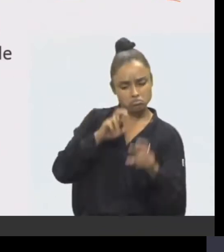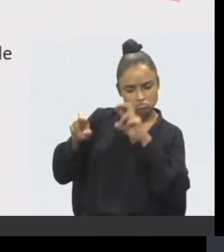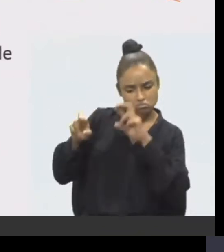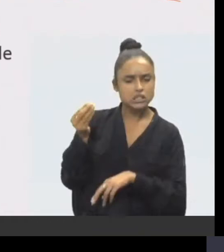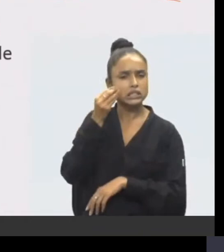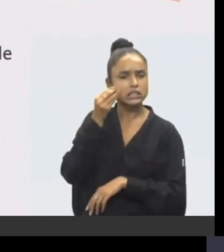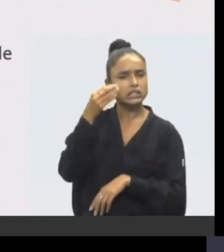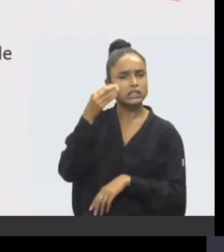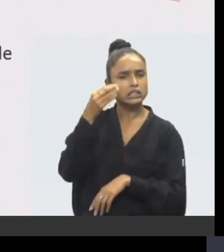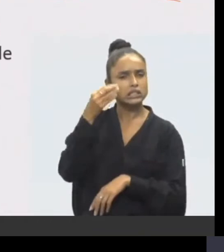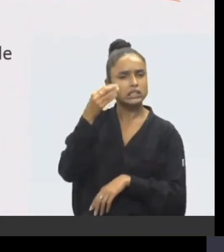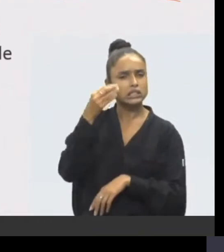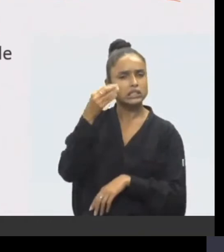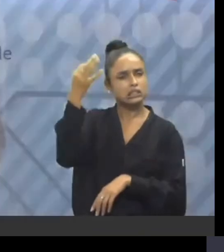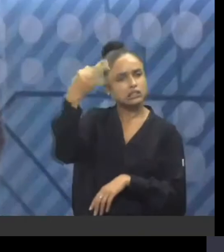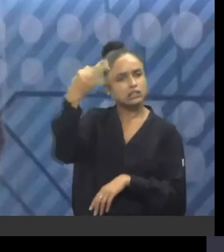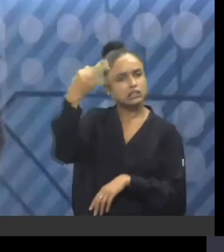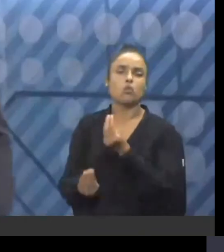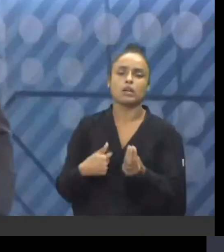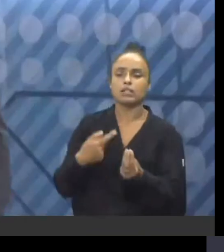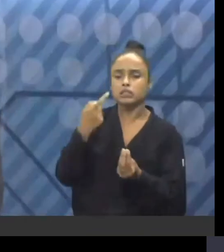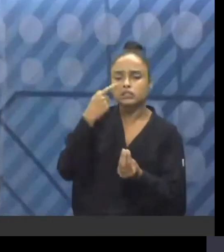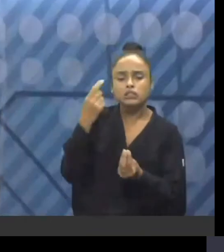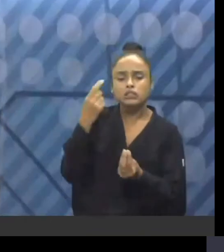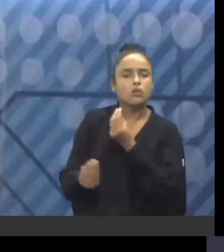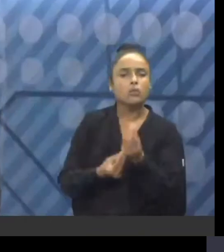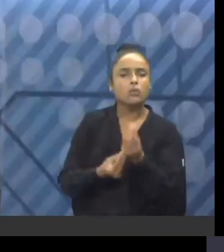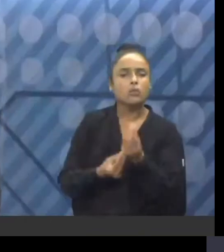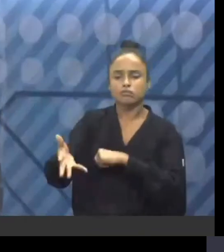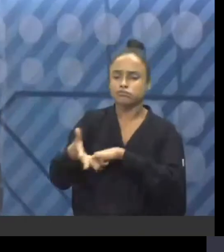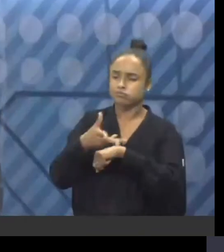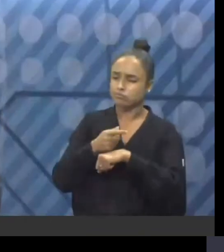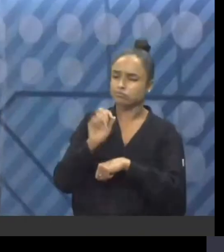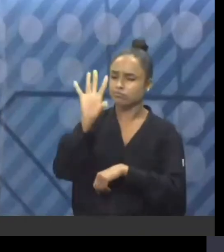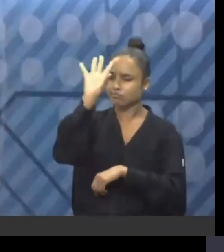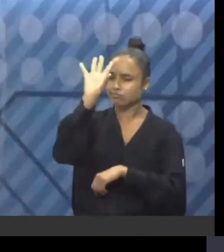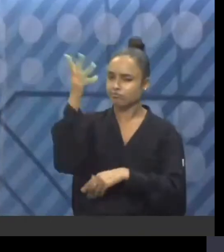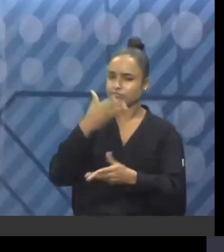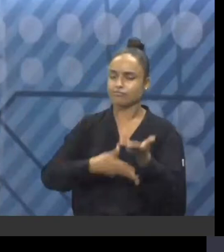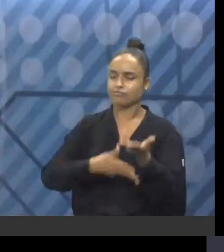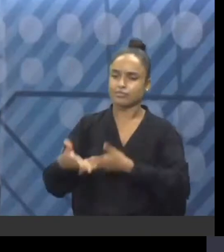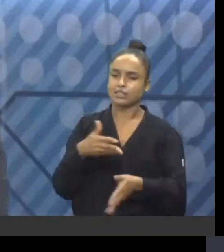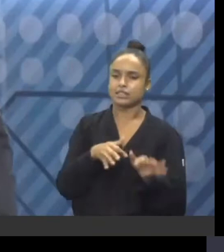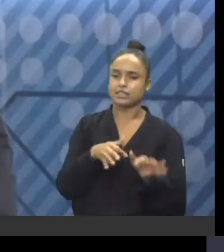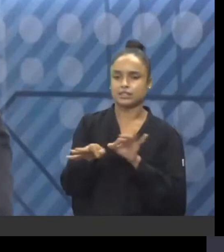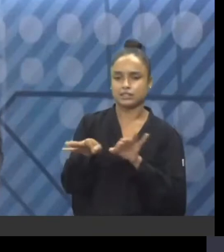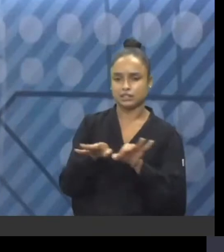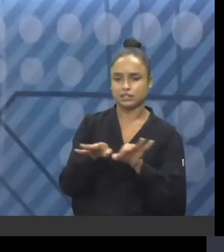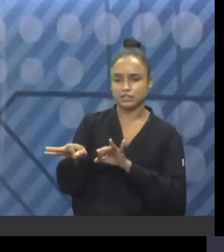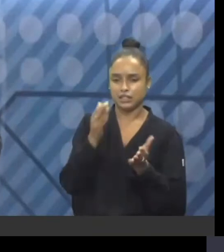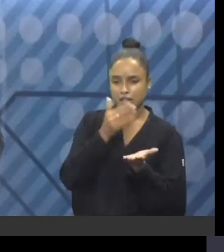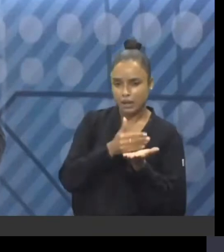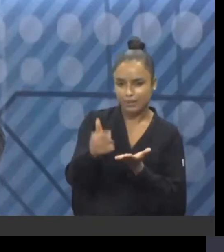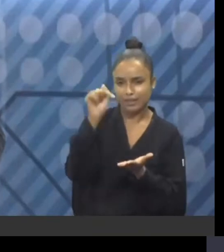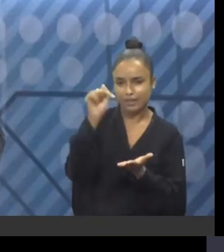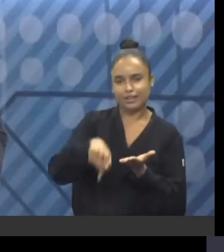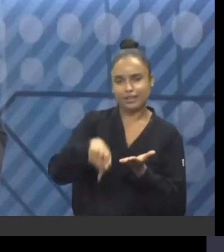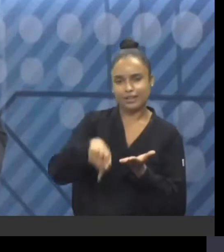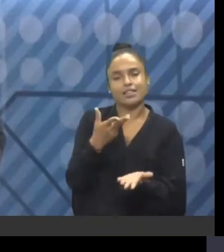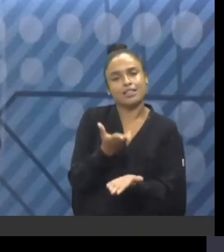os testes deram certo, nós temos que verificar a qualidade das soluções que foram preparadas no início da